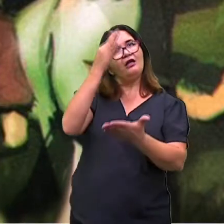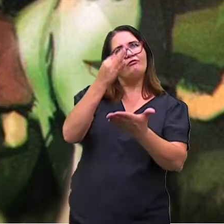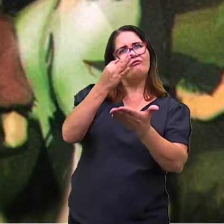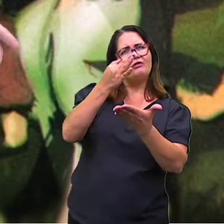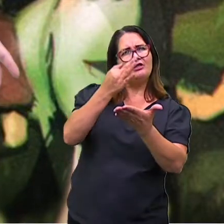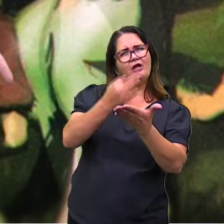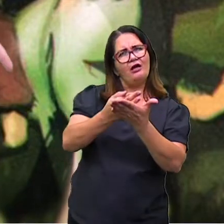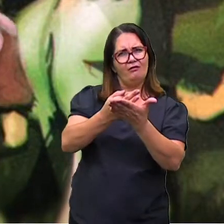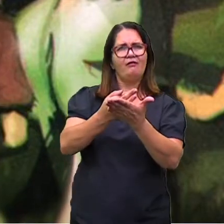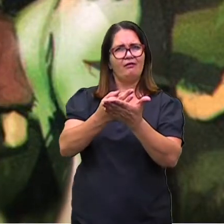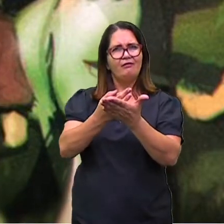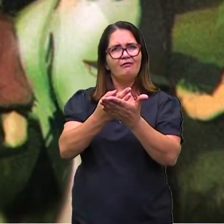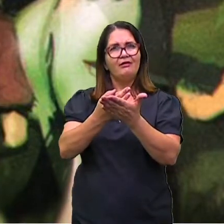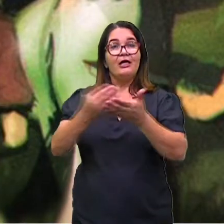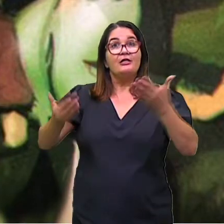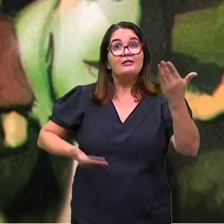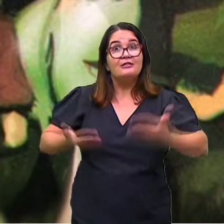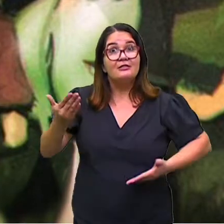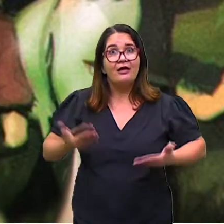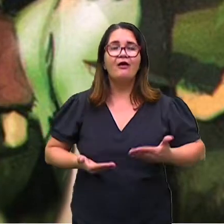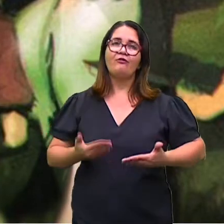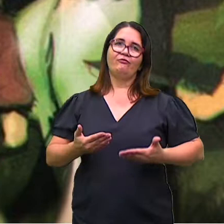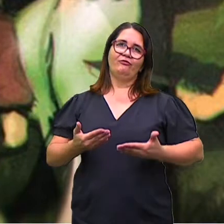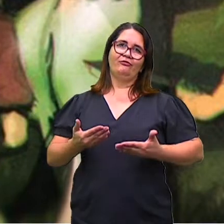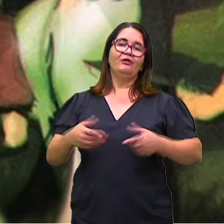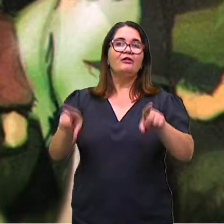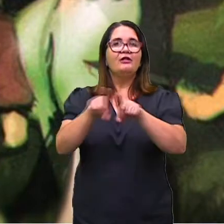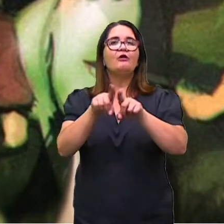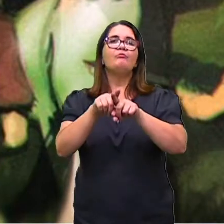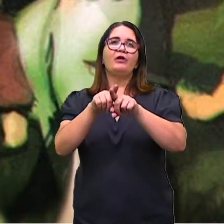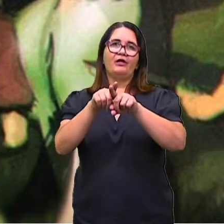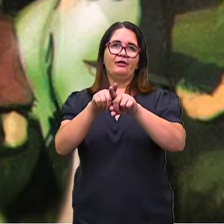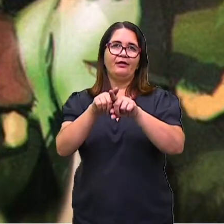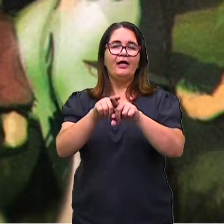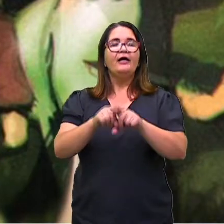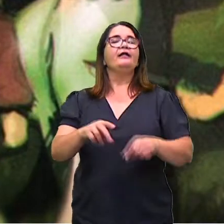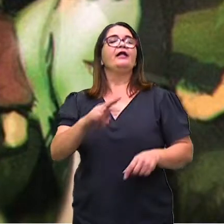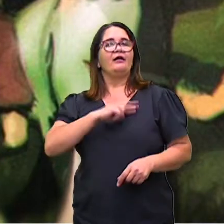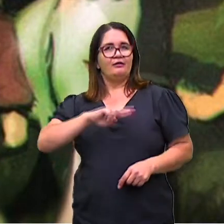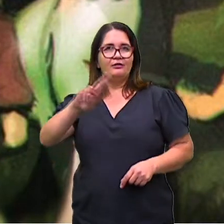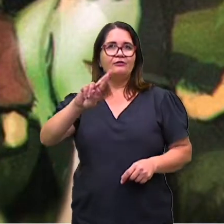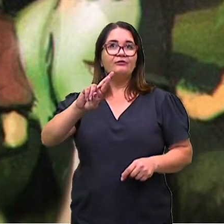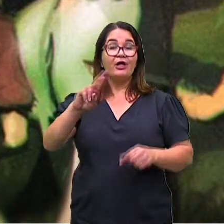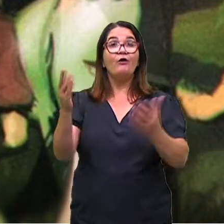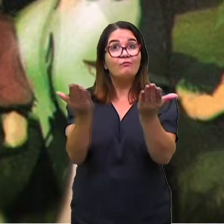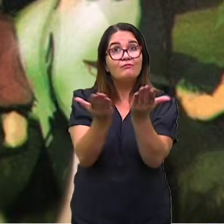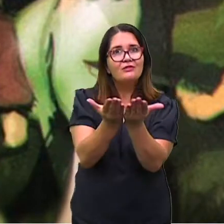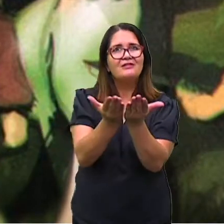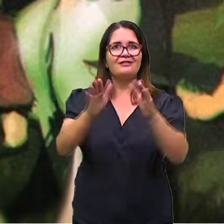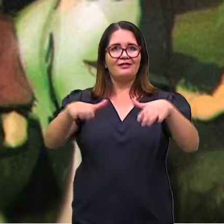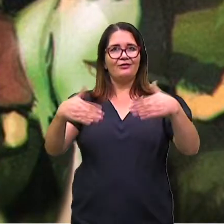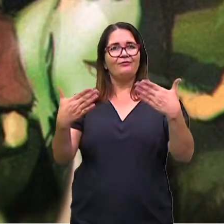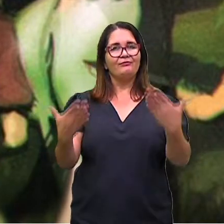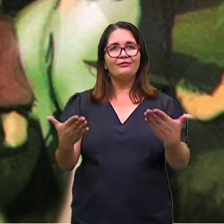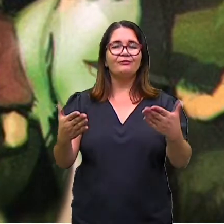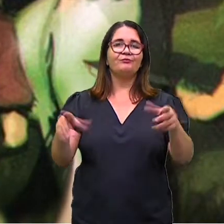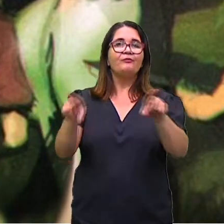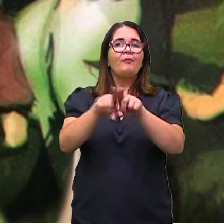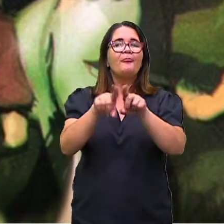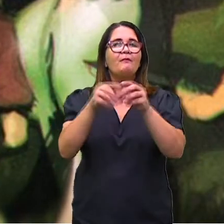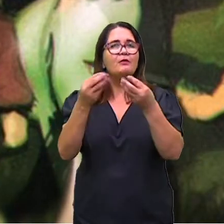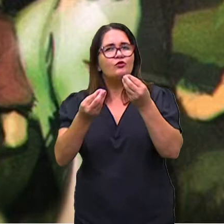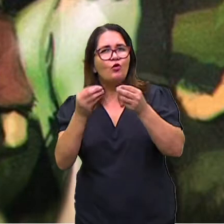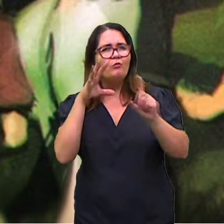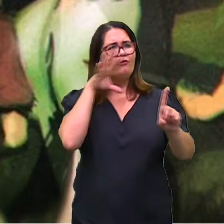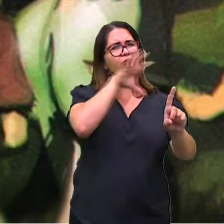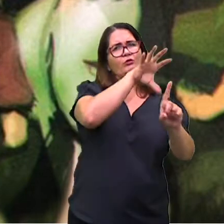Conhecidos como os mouros, os muçulmanos invadiram no século VIII o sul da Península Ibérica, dominando a